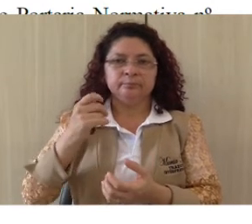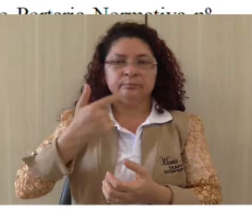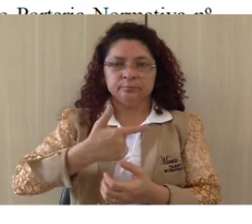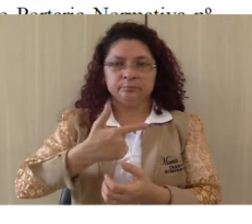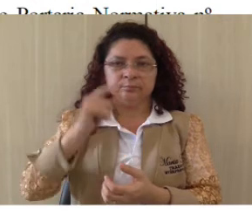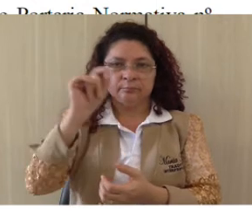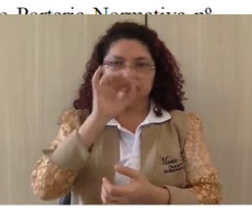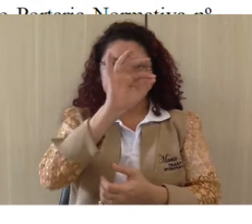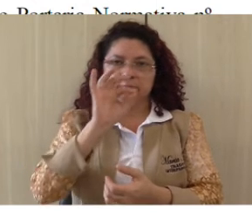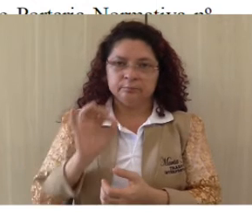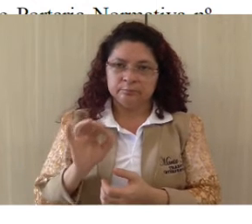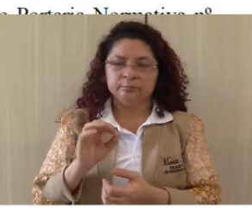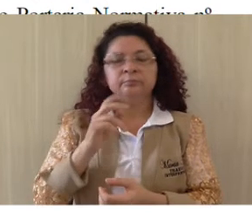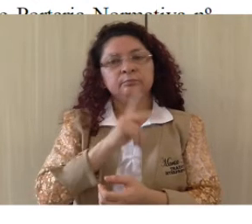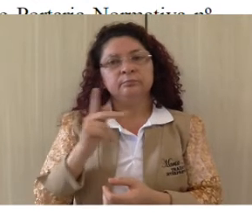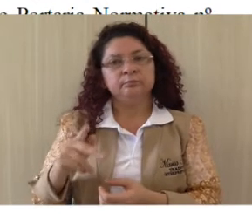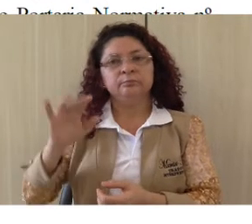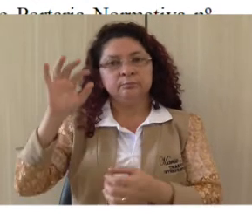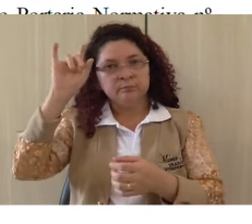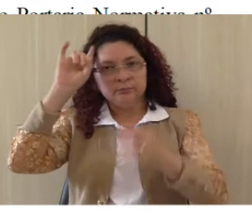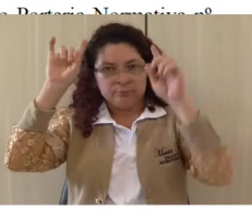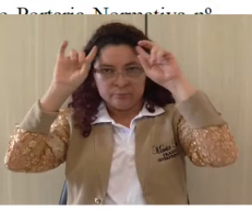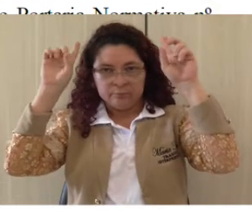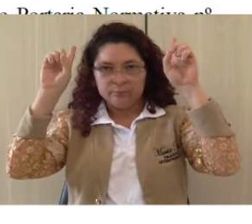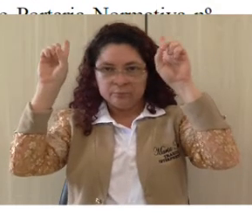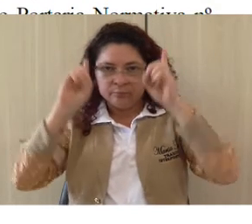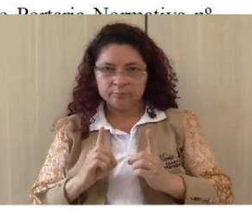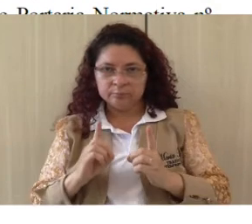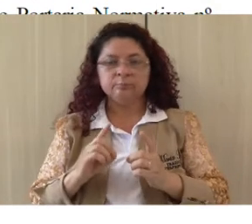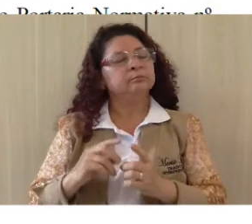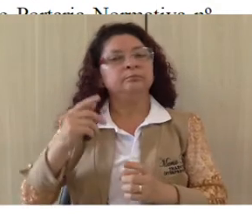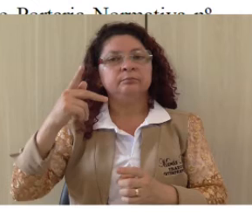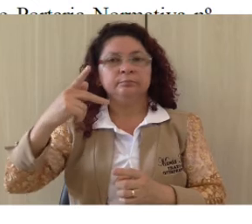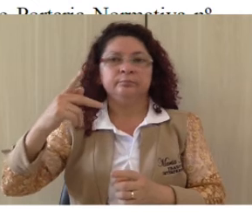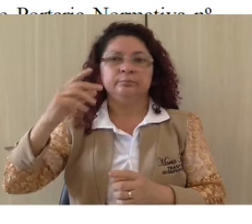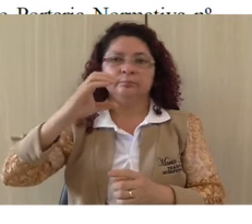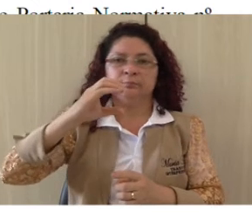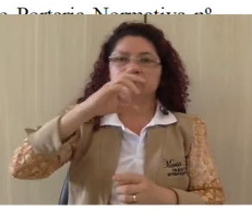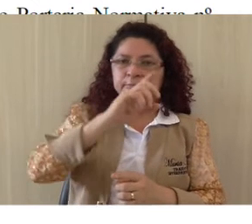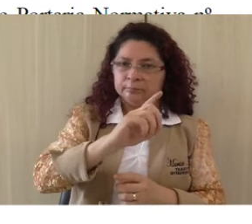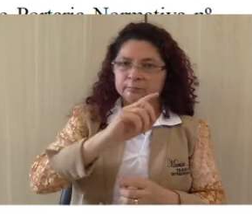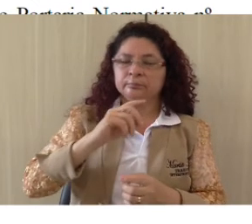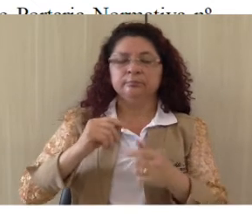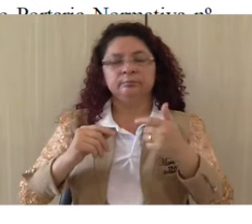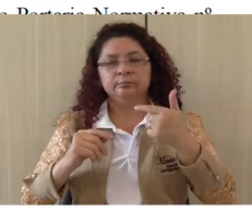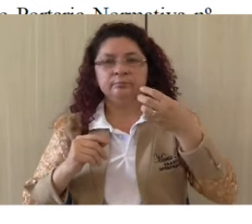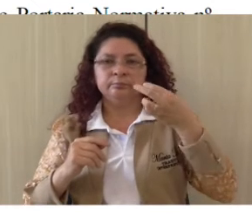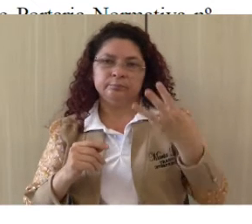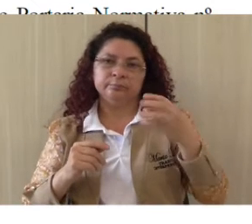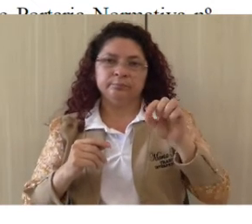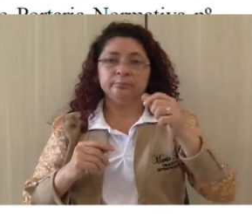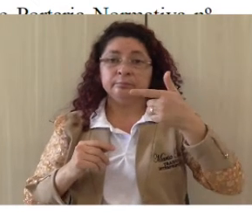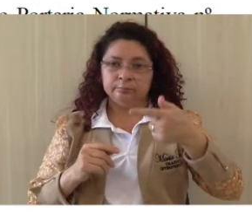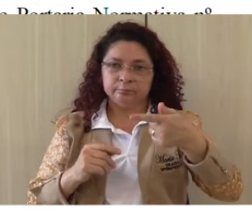23,62% por pessoas com deficiência, PCD. Item 3.7. A distribuição de